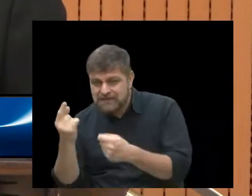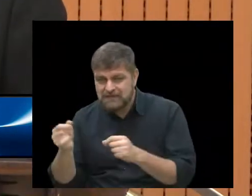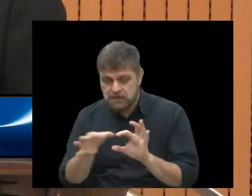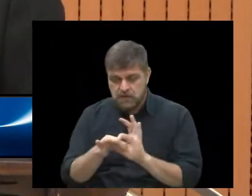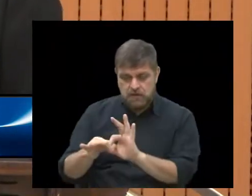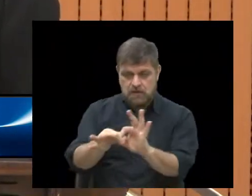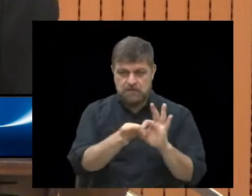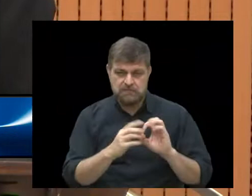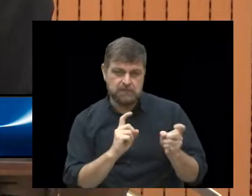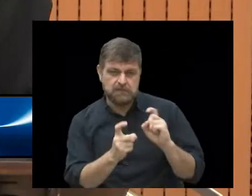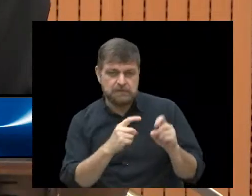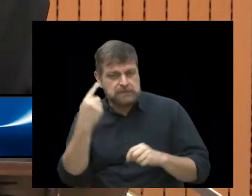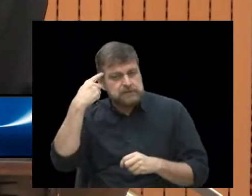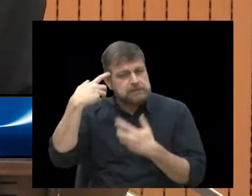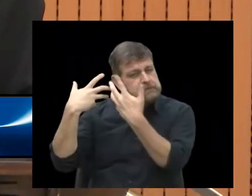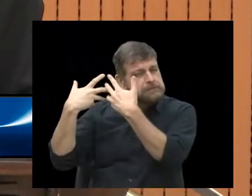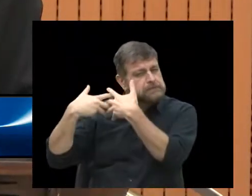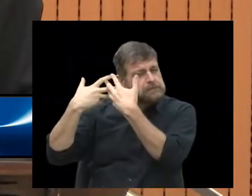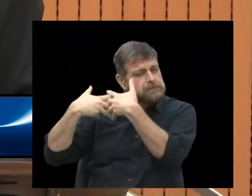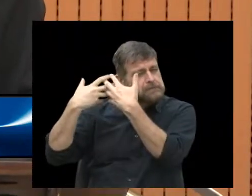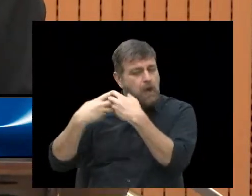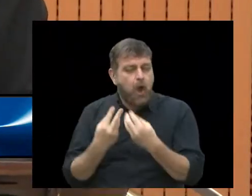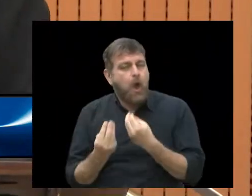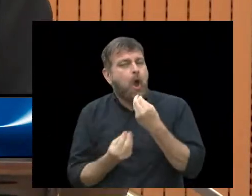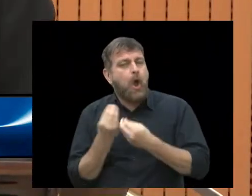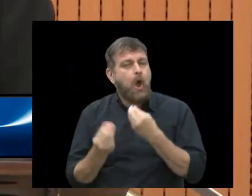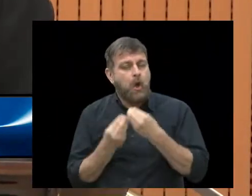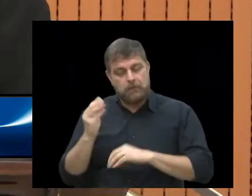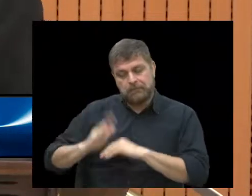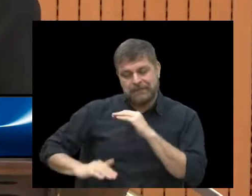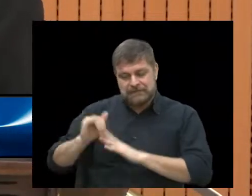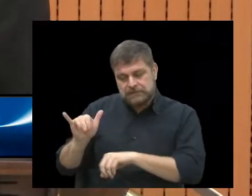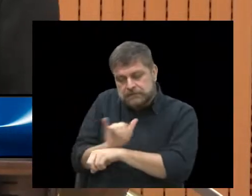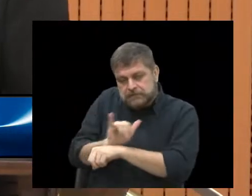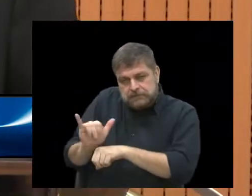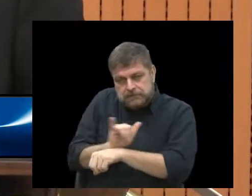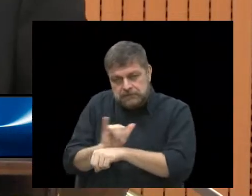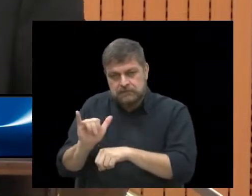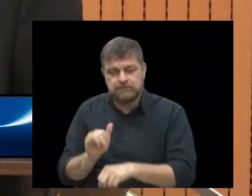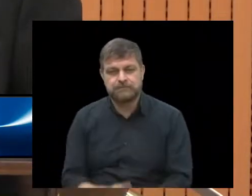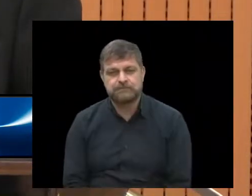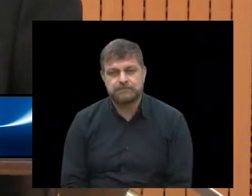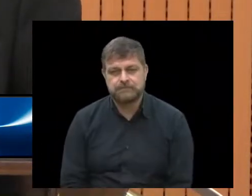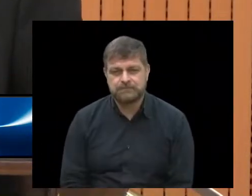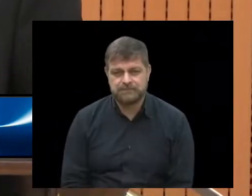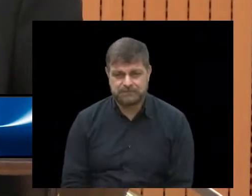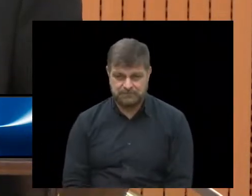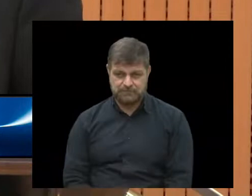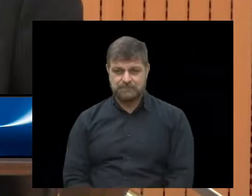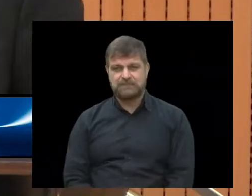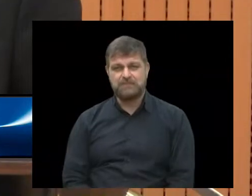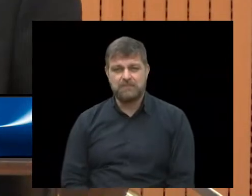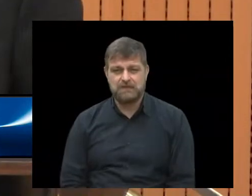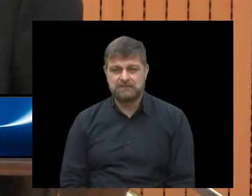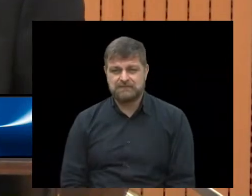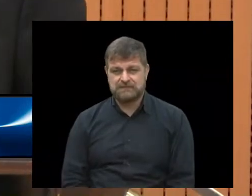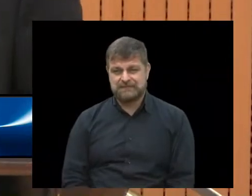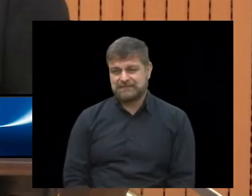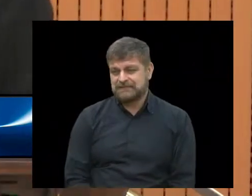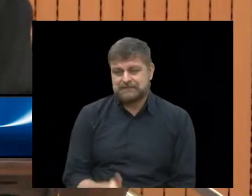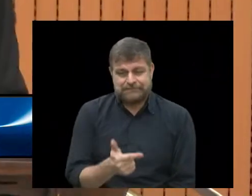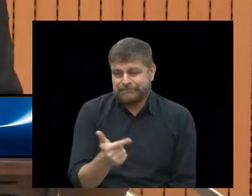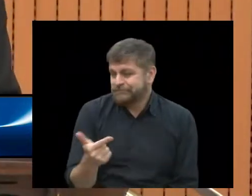reunidas para pensar esses eventos e essas atitudes. Não há nenhuma